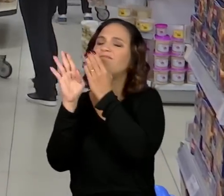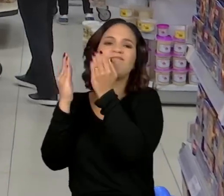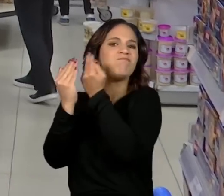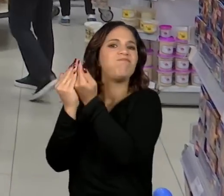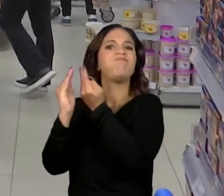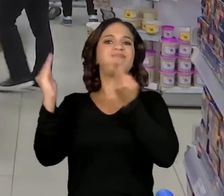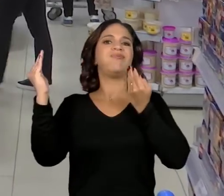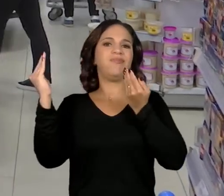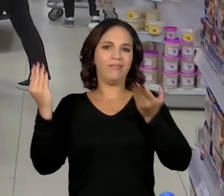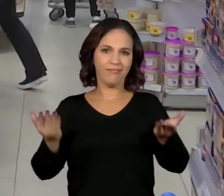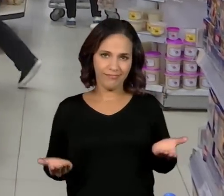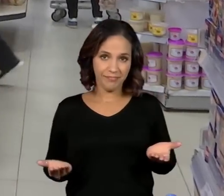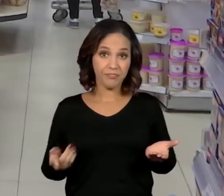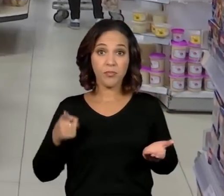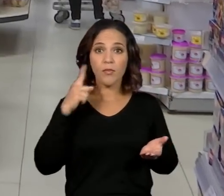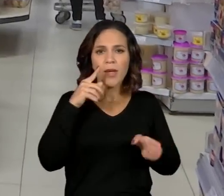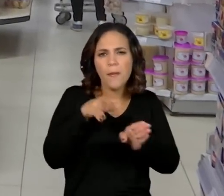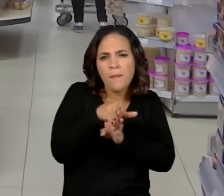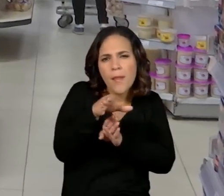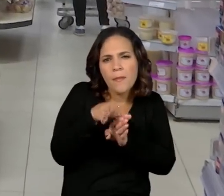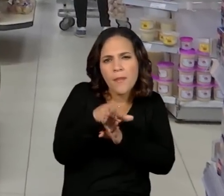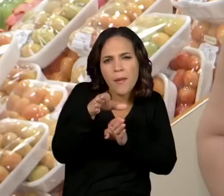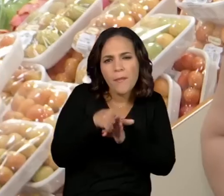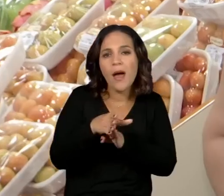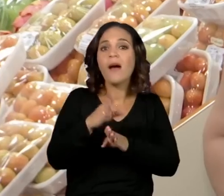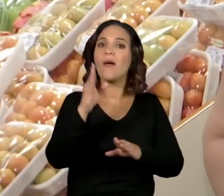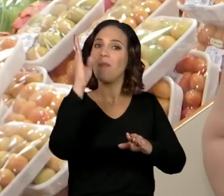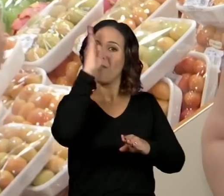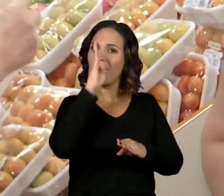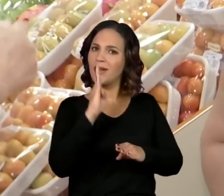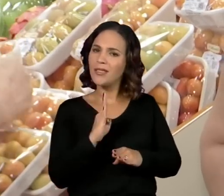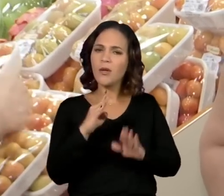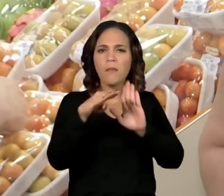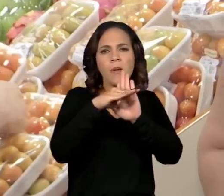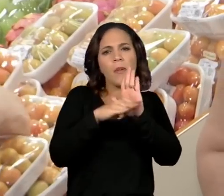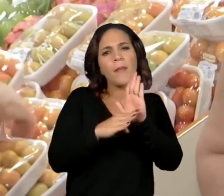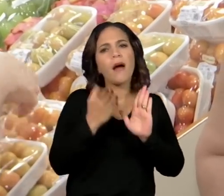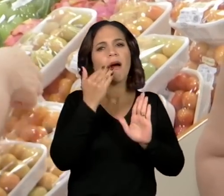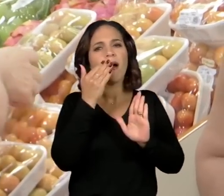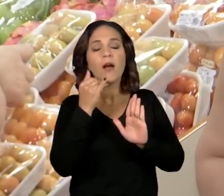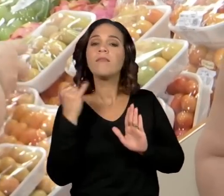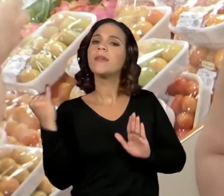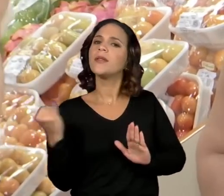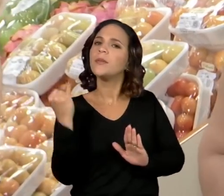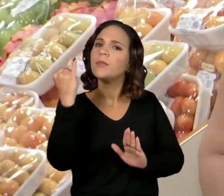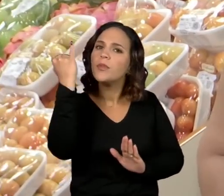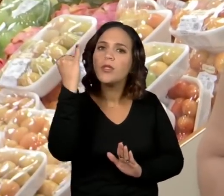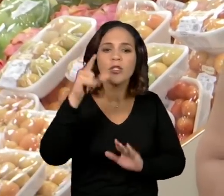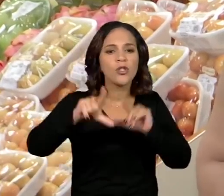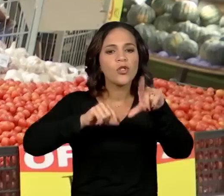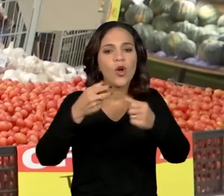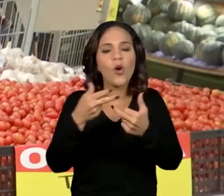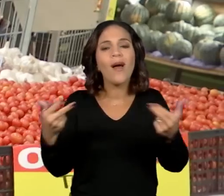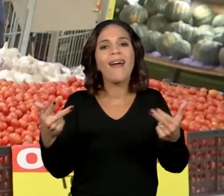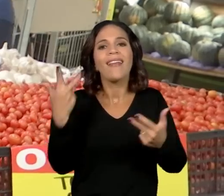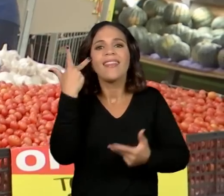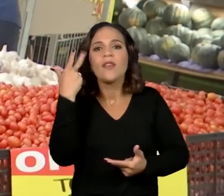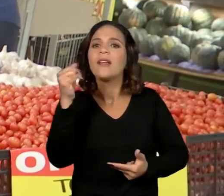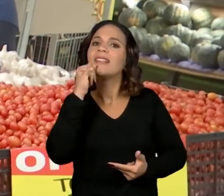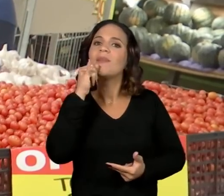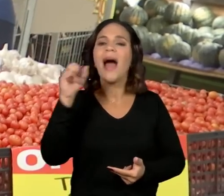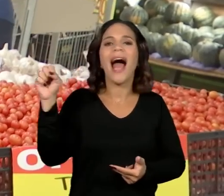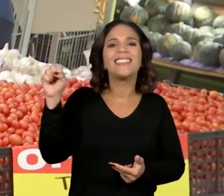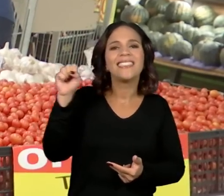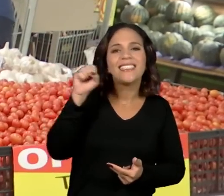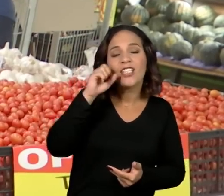O Guia Alimentar para a População Brasileira, que reforça a importância de consumir alimentos frescos, como